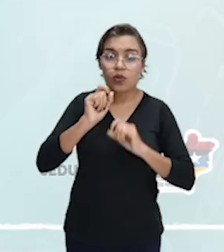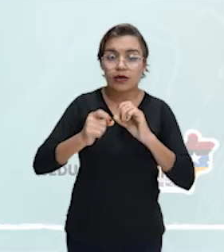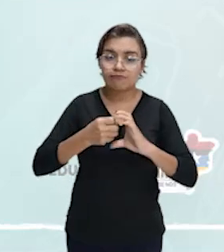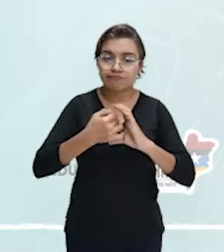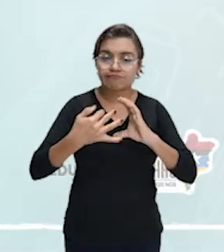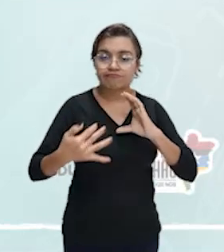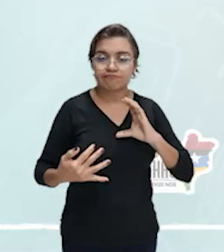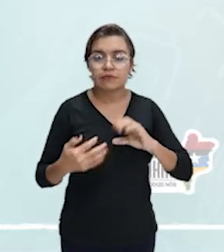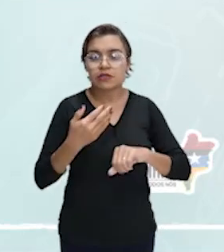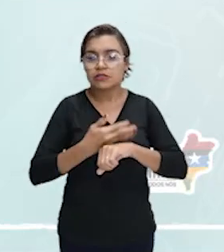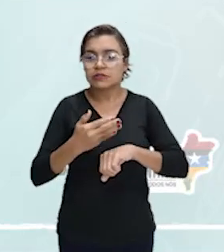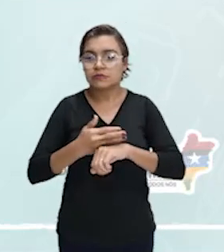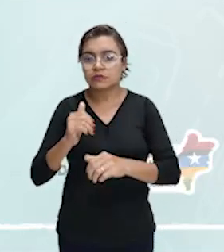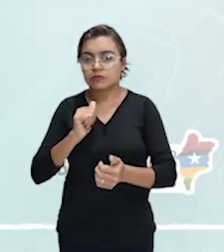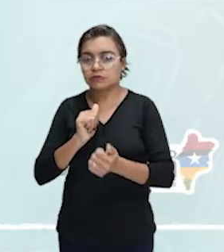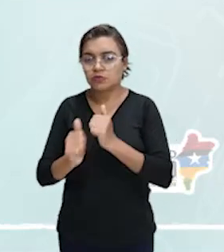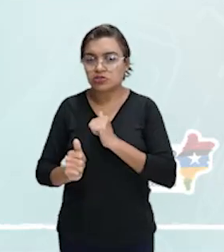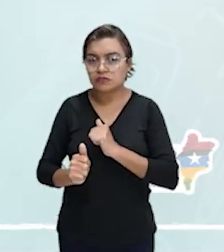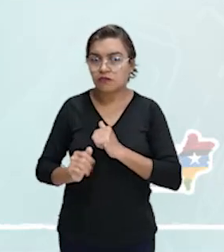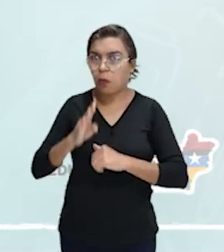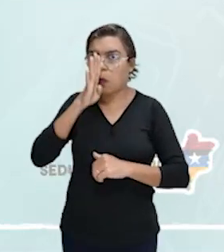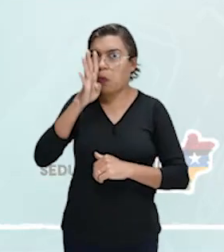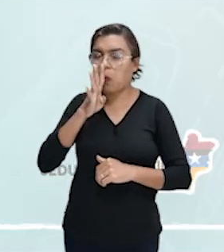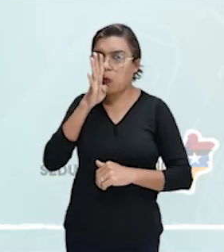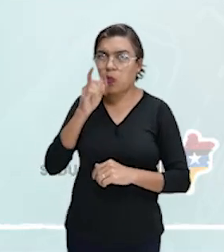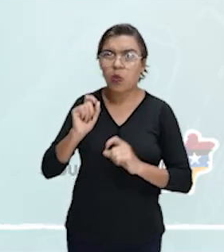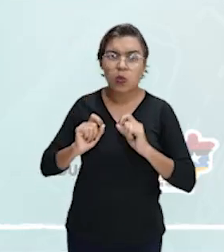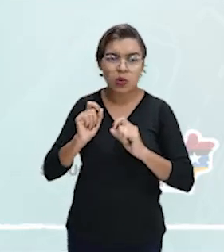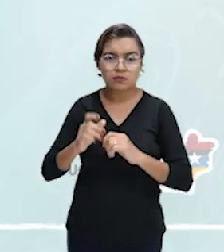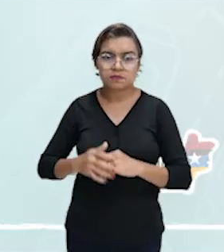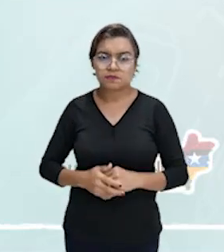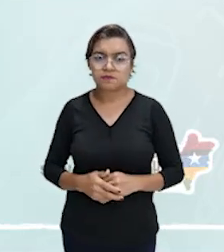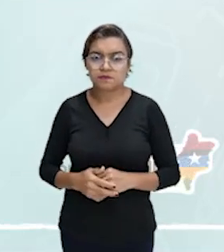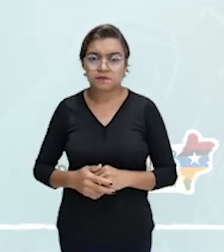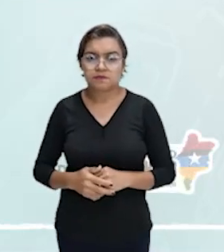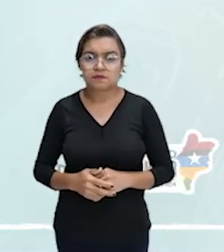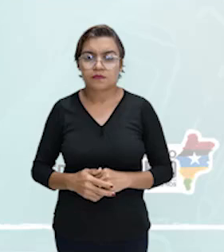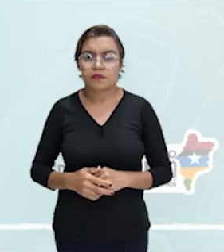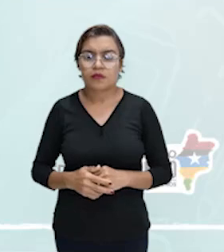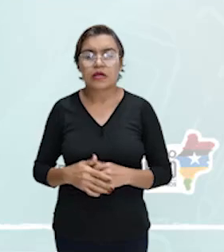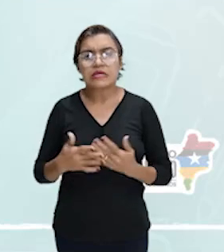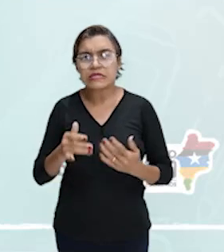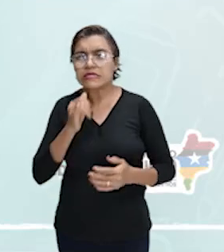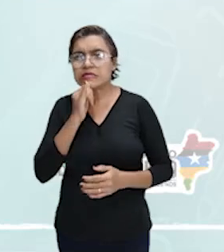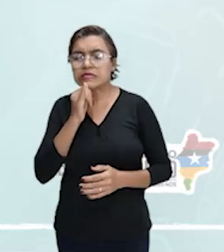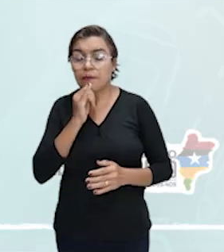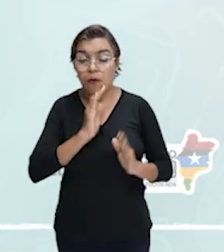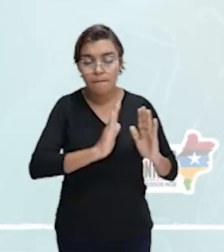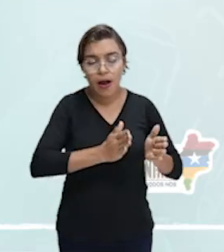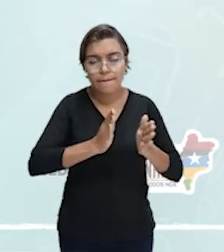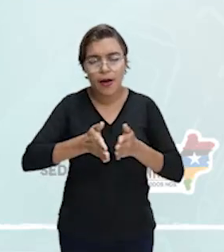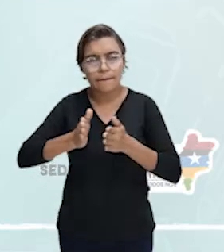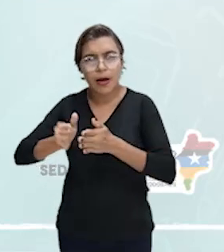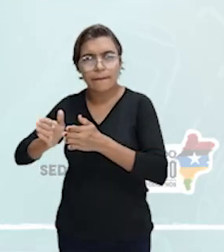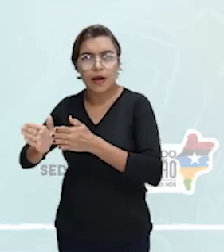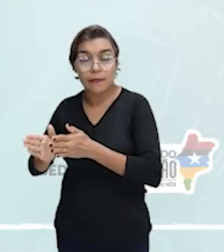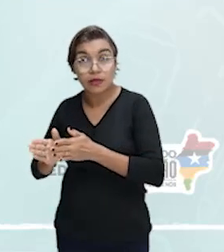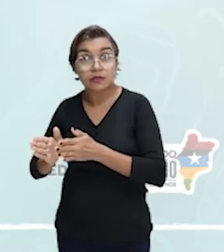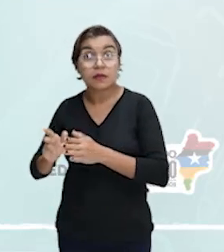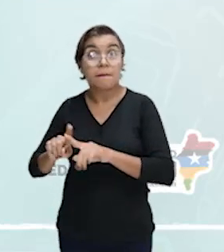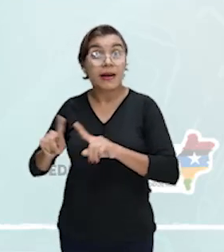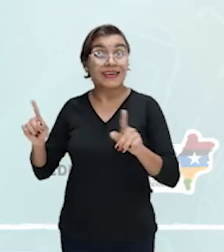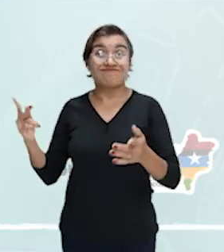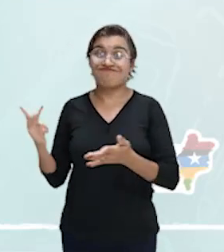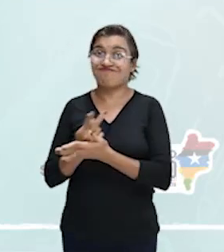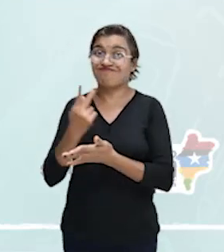pelo treinamento esportivo excessivo de forma sustentada. É aquilo que é periodizado de forma sustentada, mas de forma o quê?